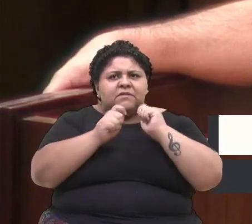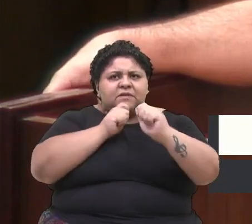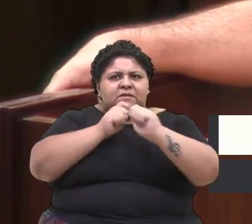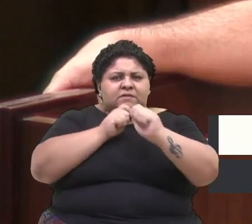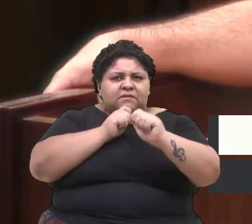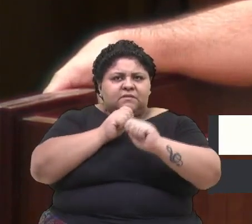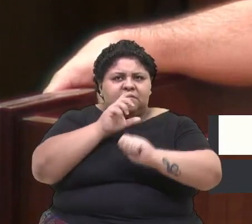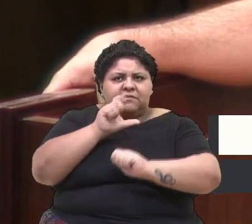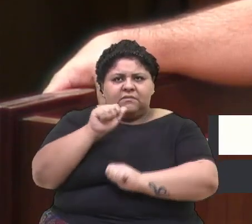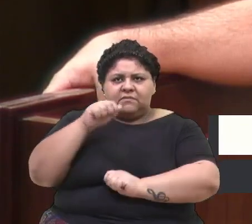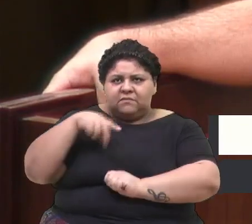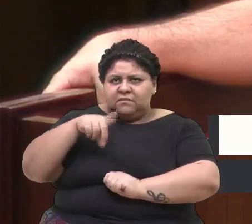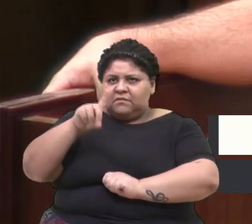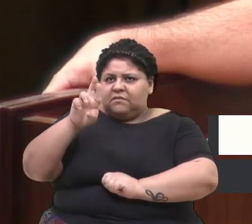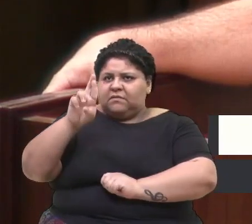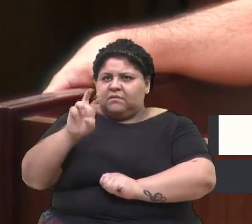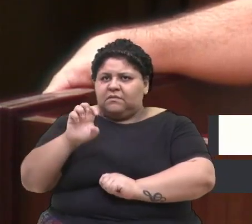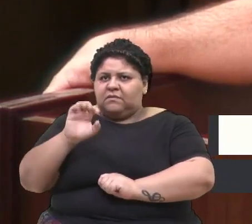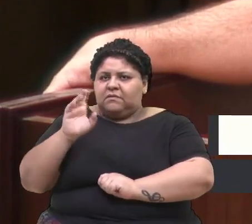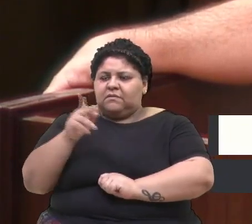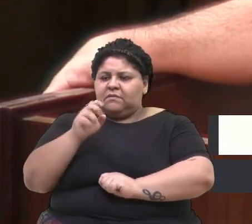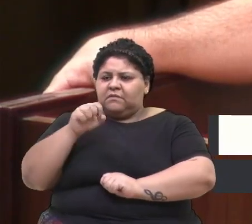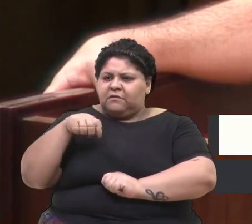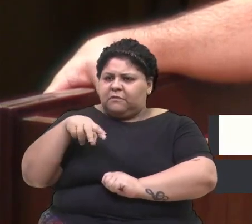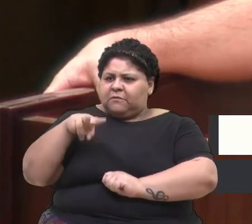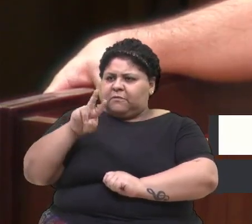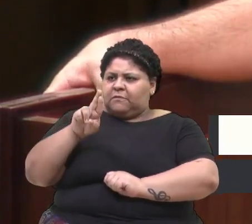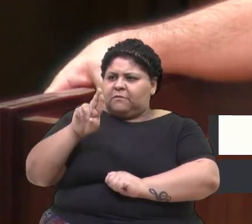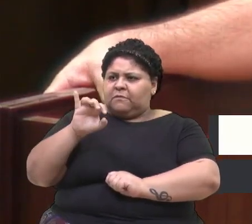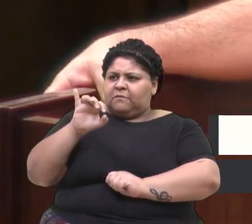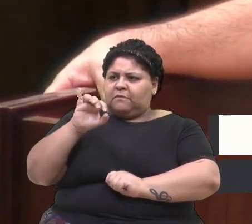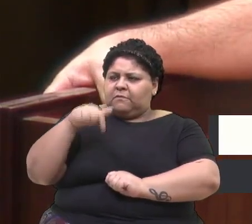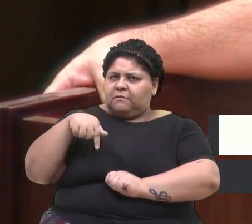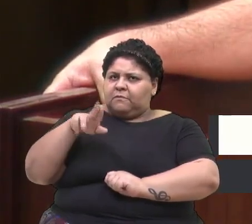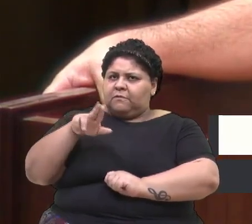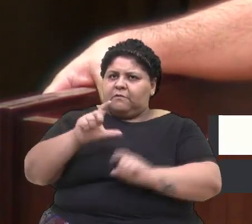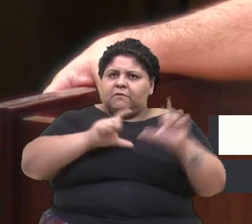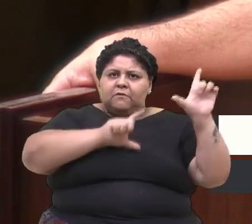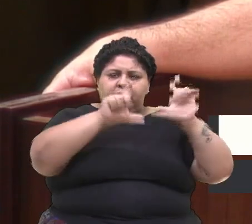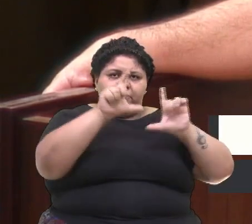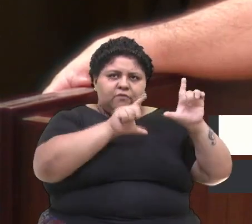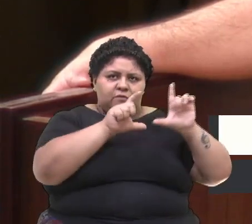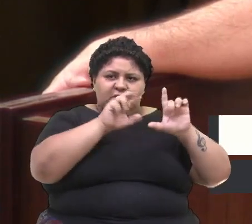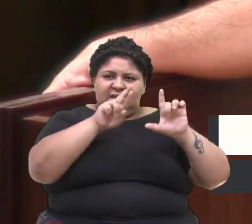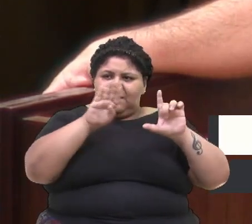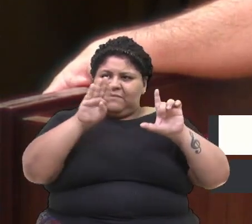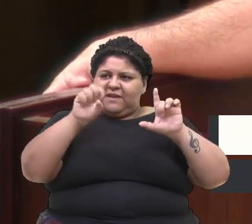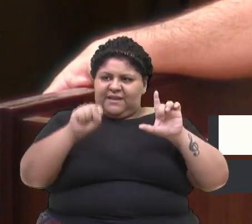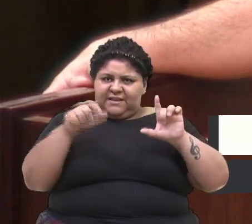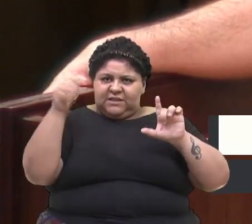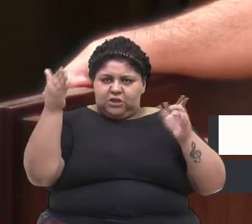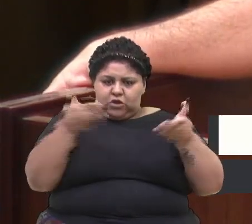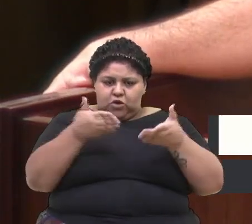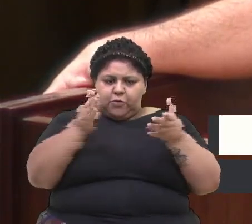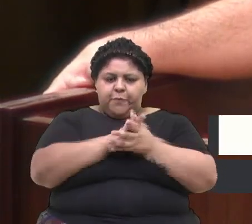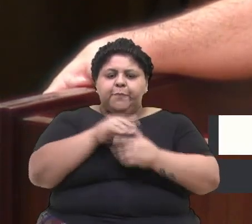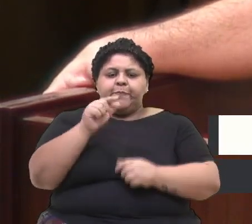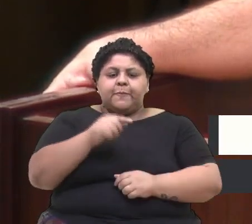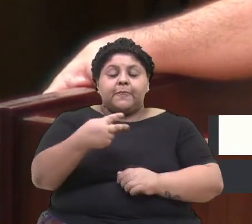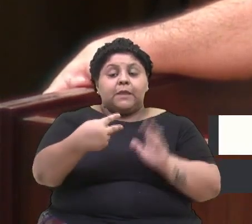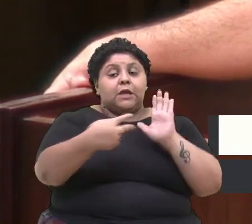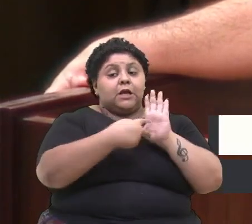Serra em Pauta, o Henrique Ternos, também o fotógrafo aqui do Jornal Pioneiro, da RBS. E eu venho fazer um alerta a